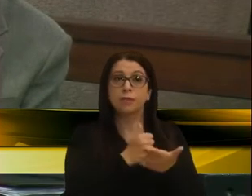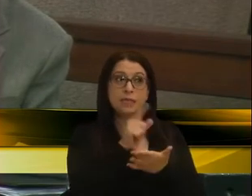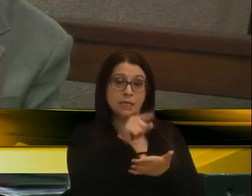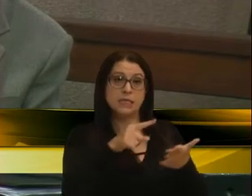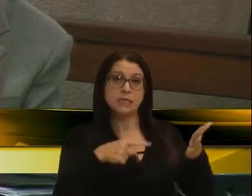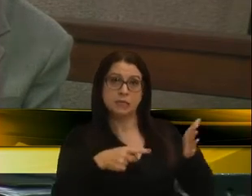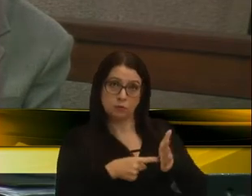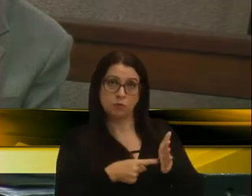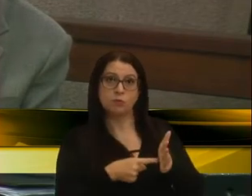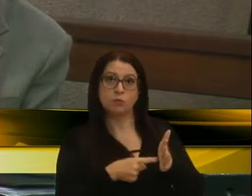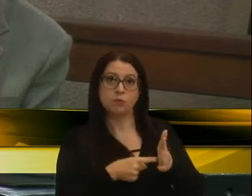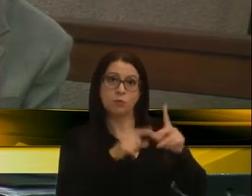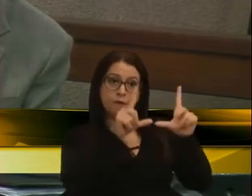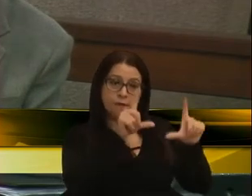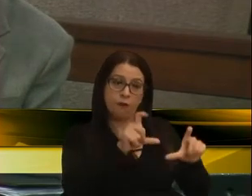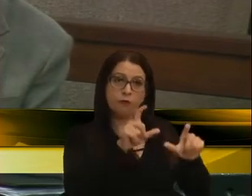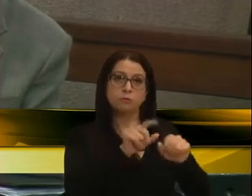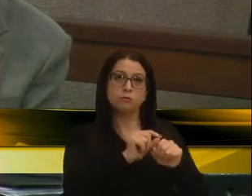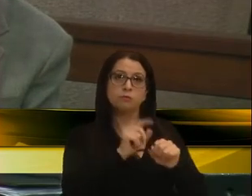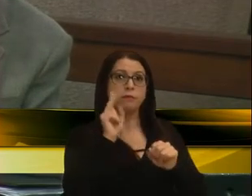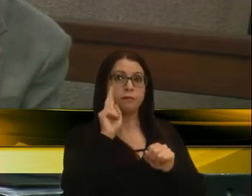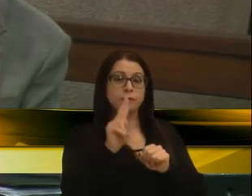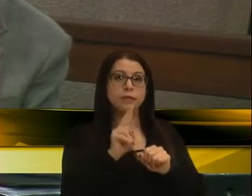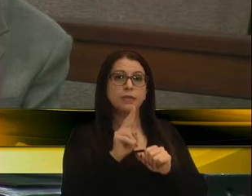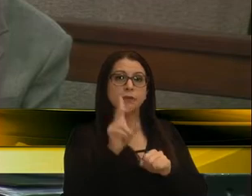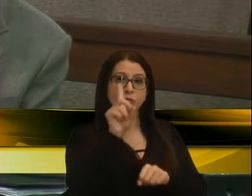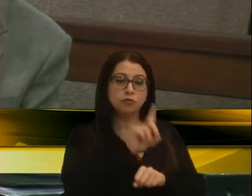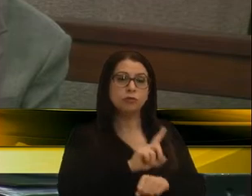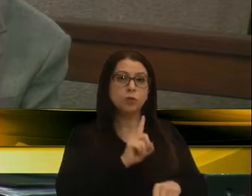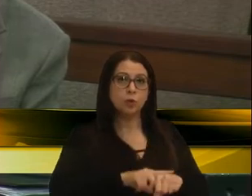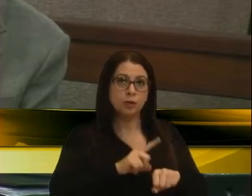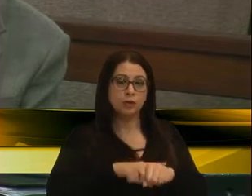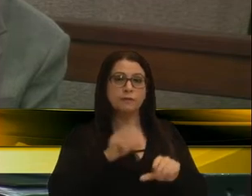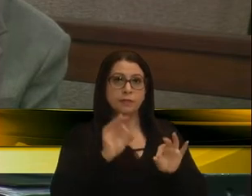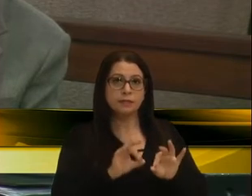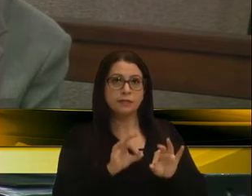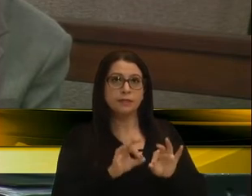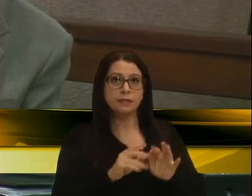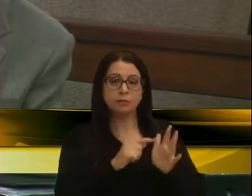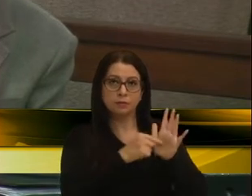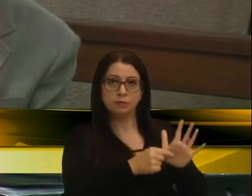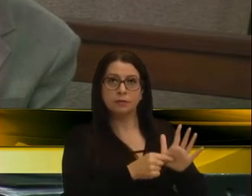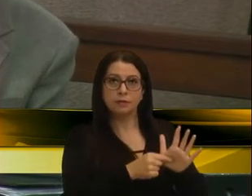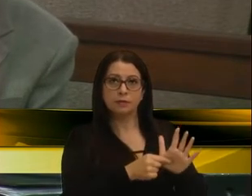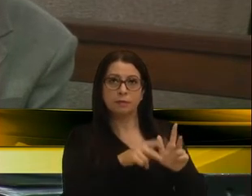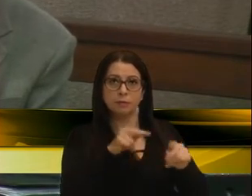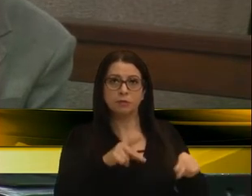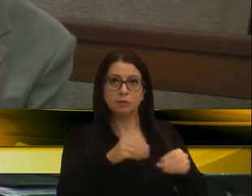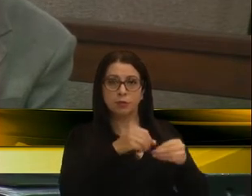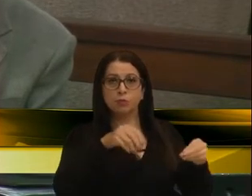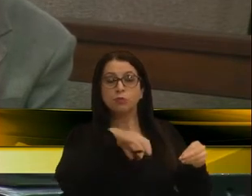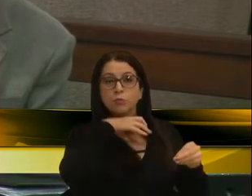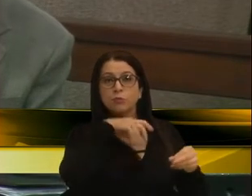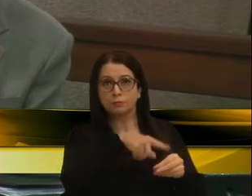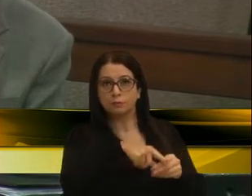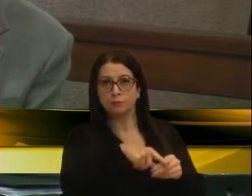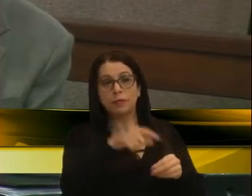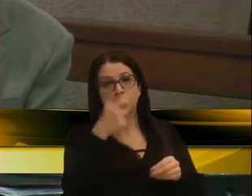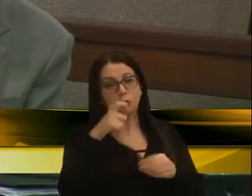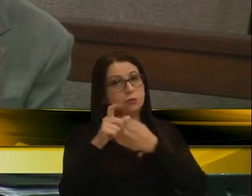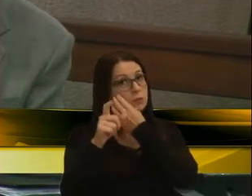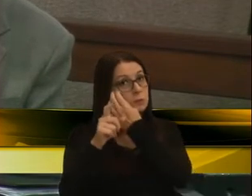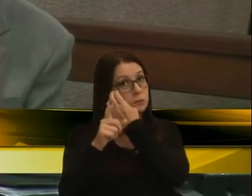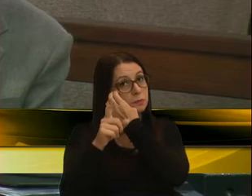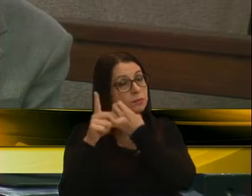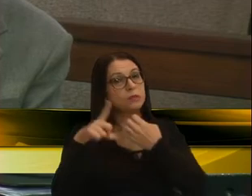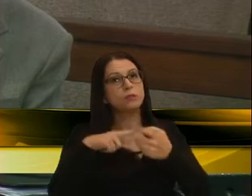denúncia, com foto identificada, com dia e horário, fazer a notificação ao proprietário. Eu acho que nós teríamos